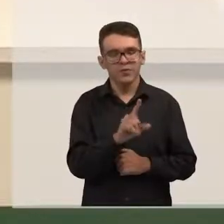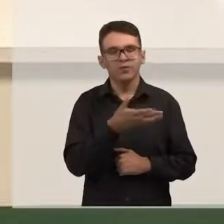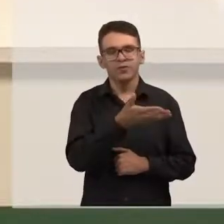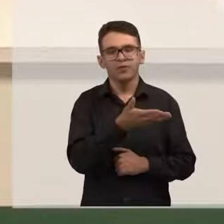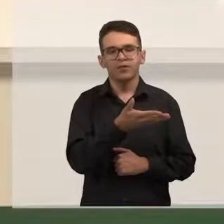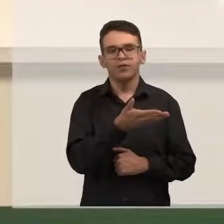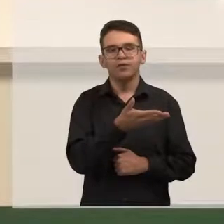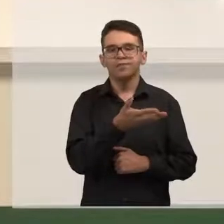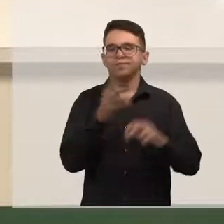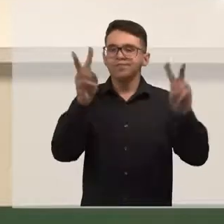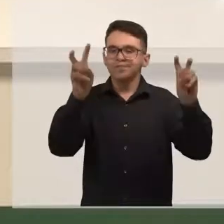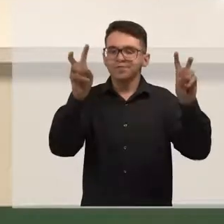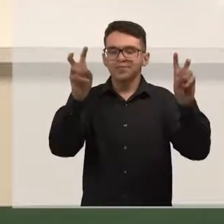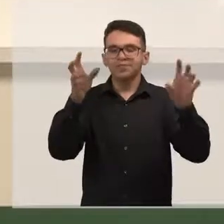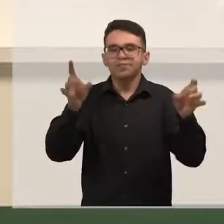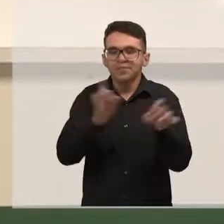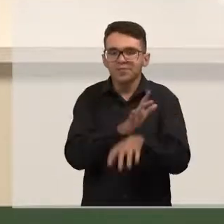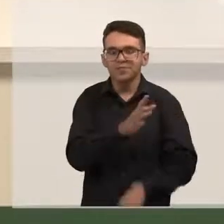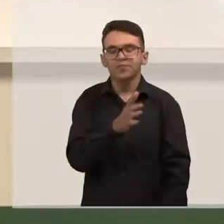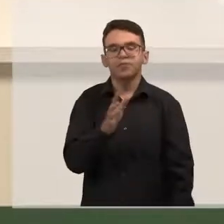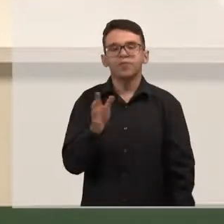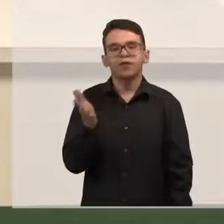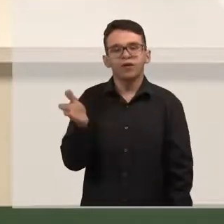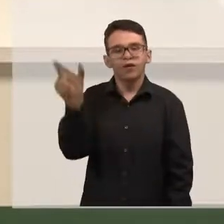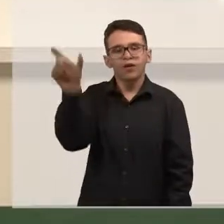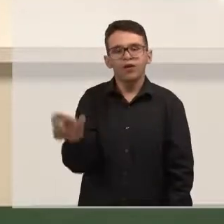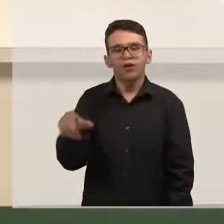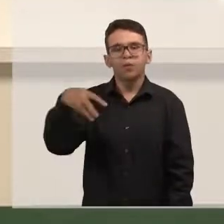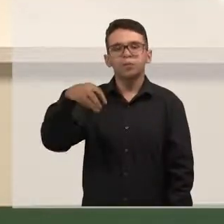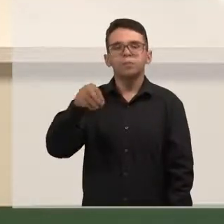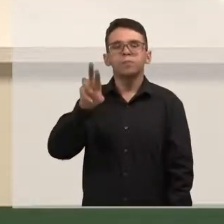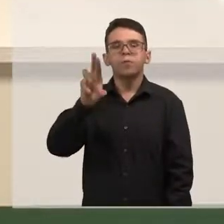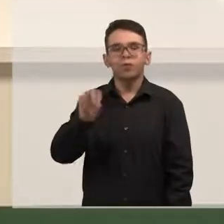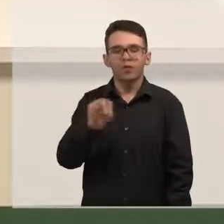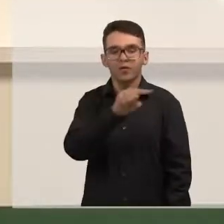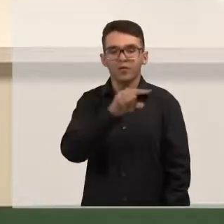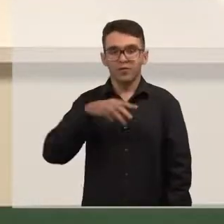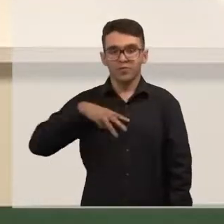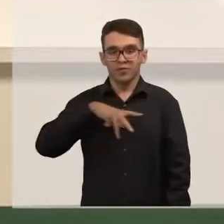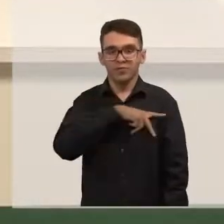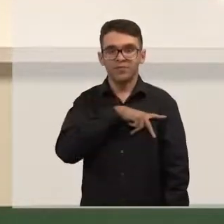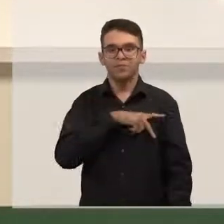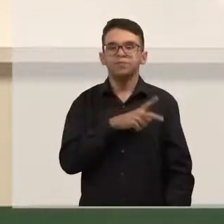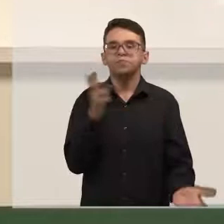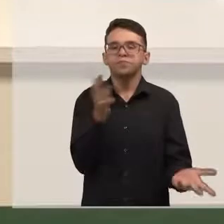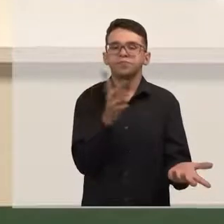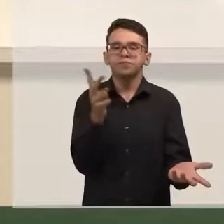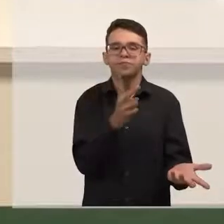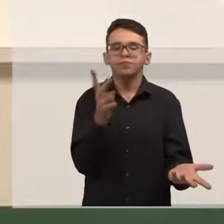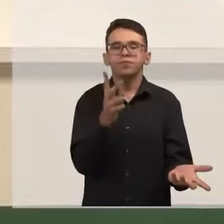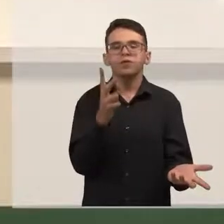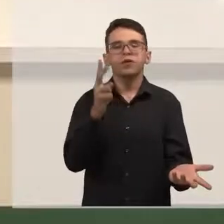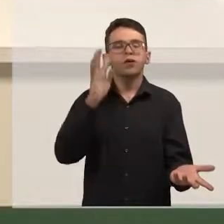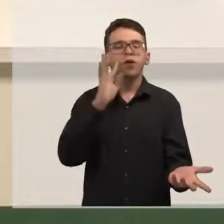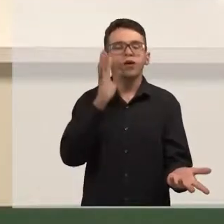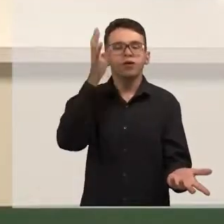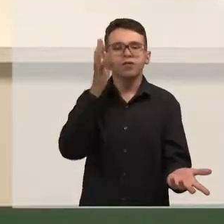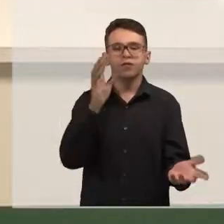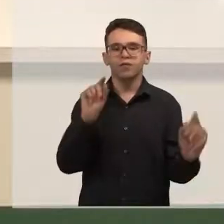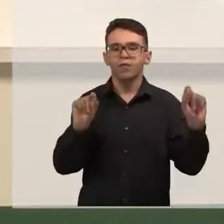a gente, para terminar esse assunto, o Moro e o Ministério Público Federal disse que aí a